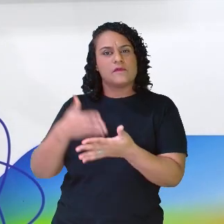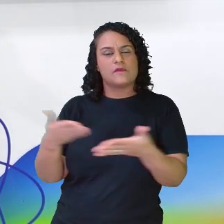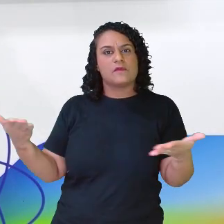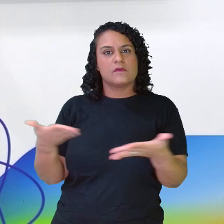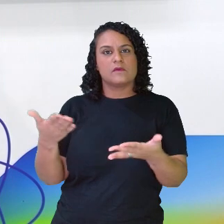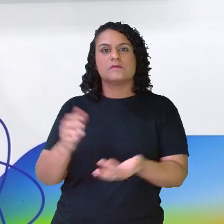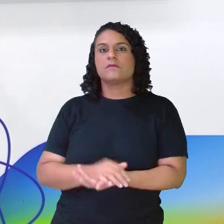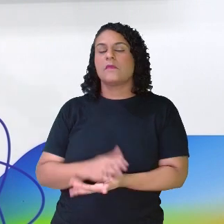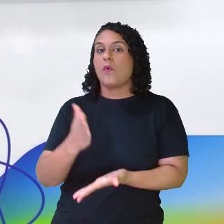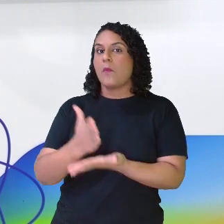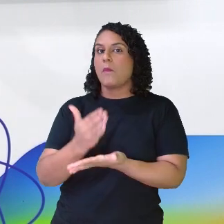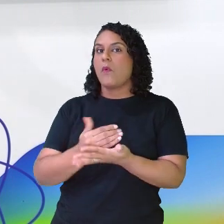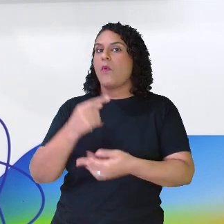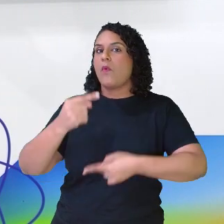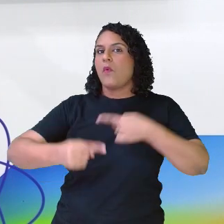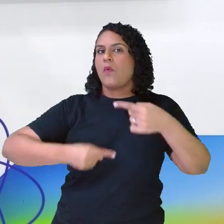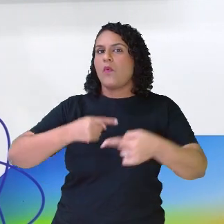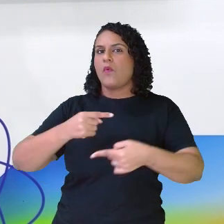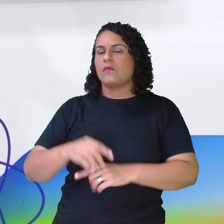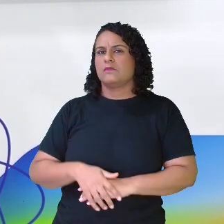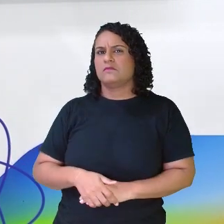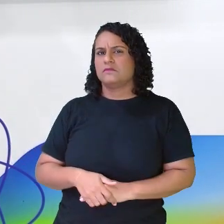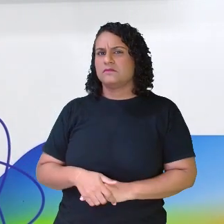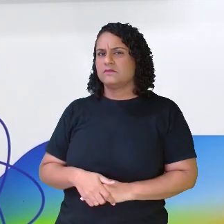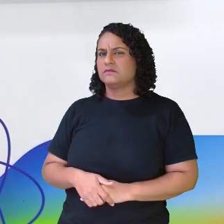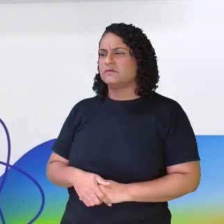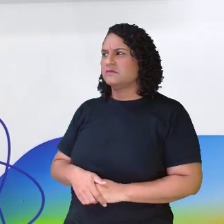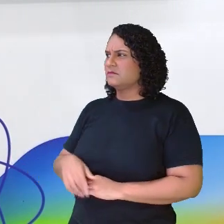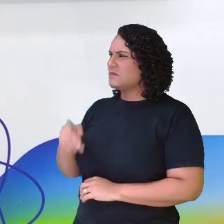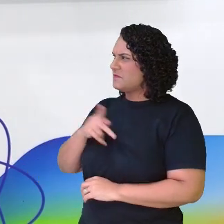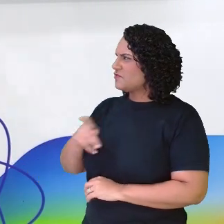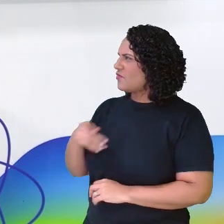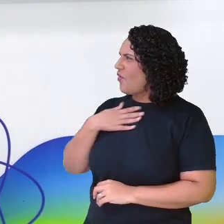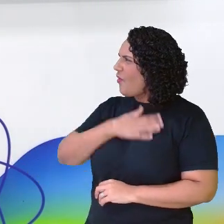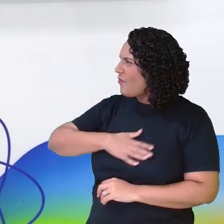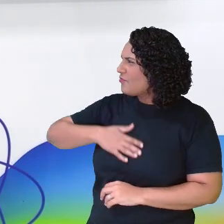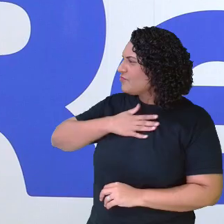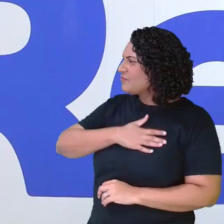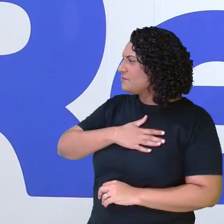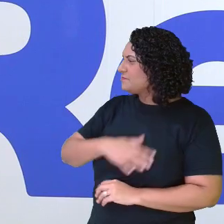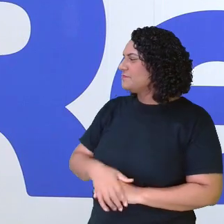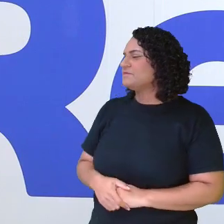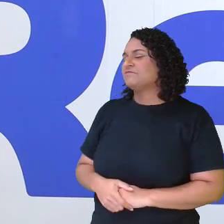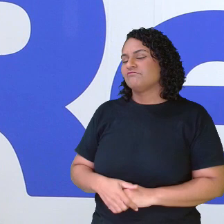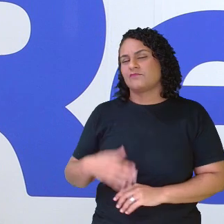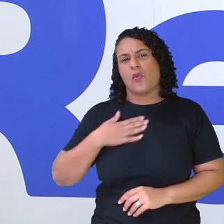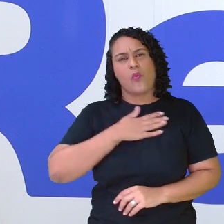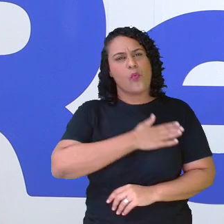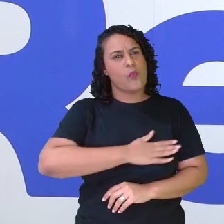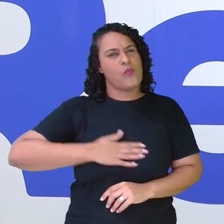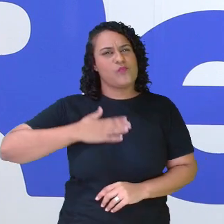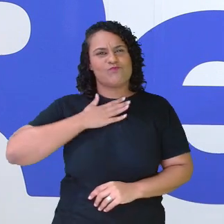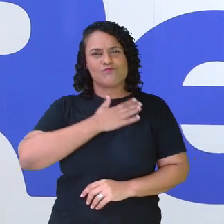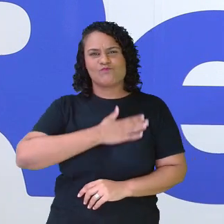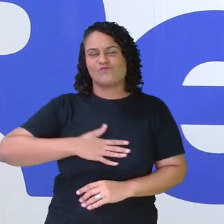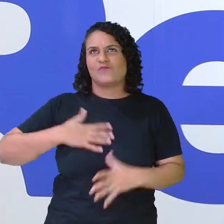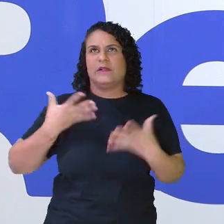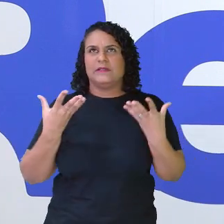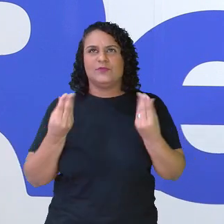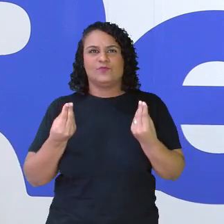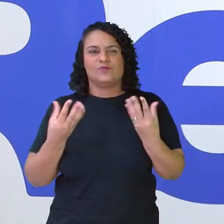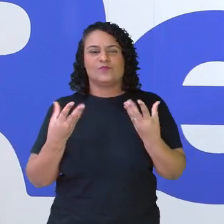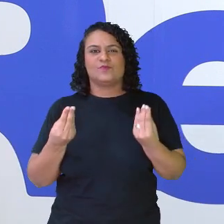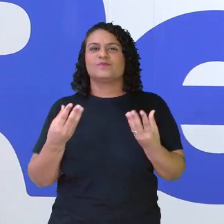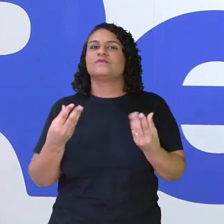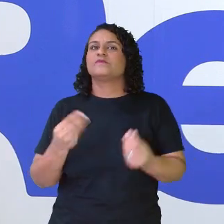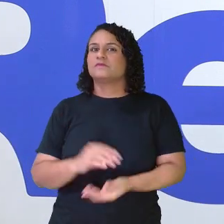bolo de rolo. Quem é que não gosta? A professora Kedma gosta de um bolo de rolo? Eu gosto demais, demais, demais.